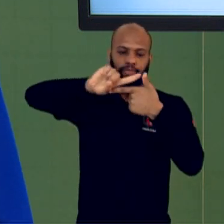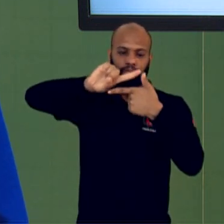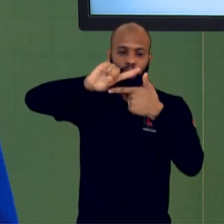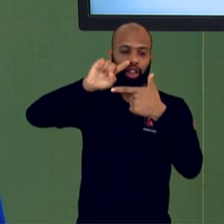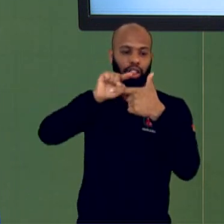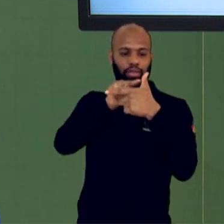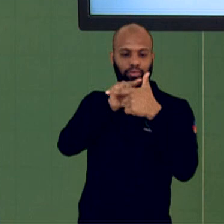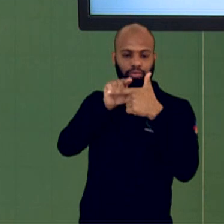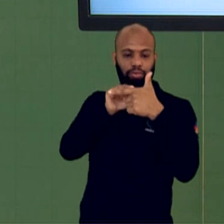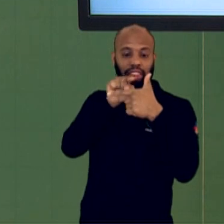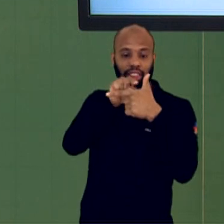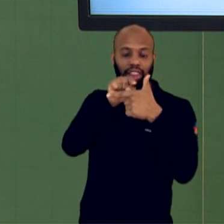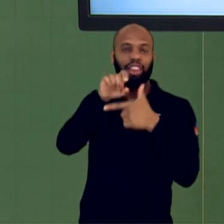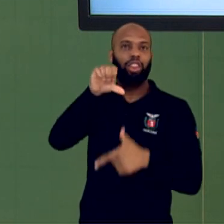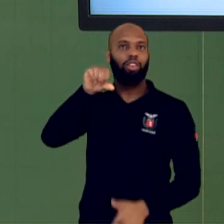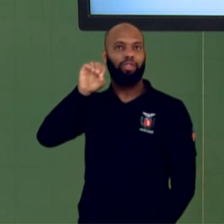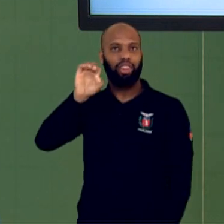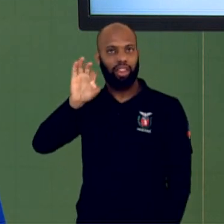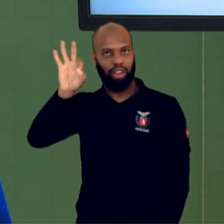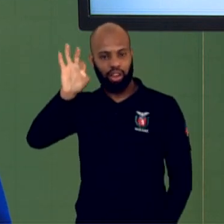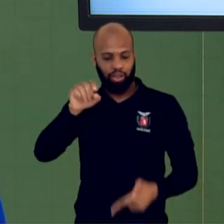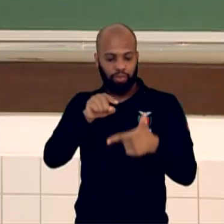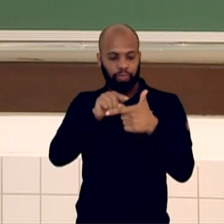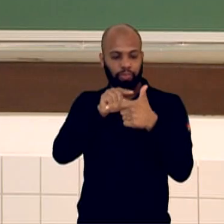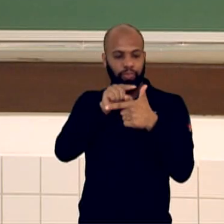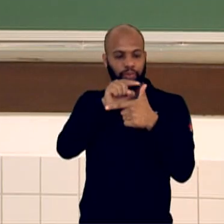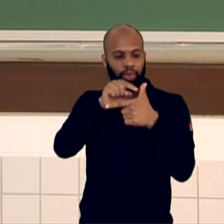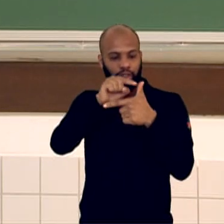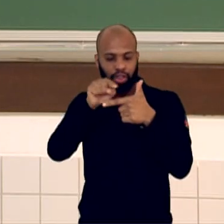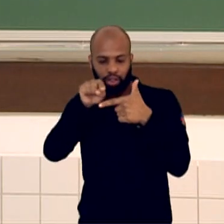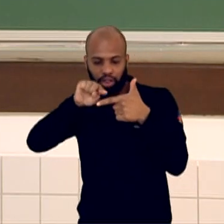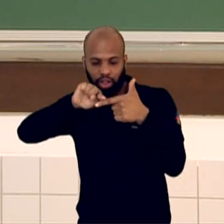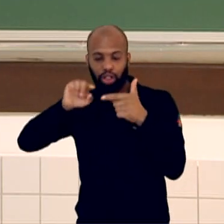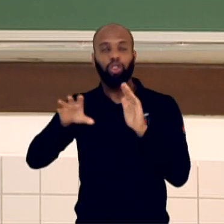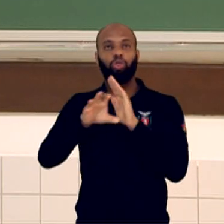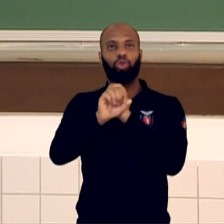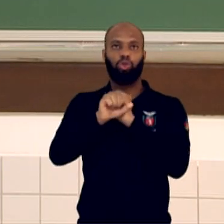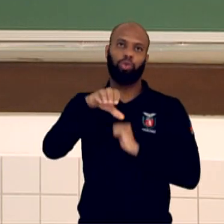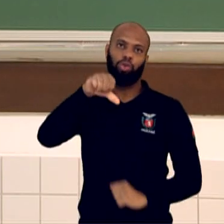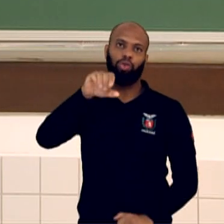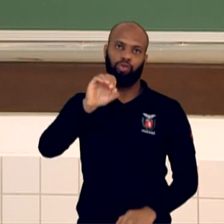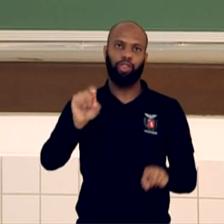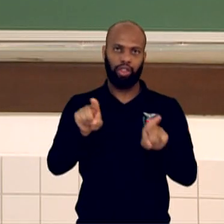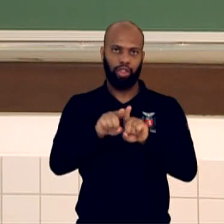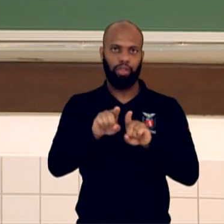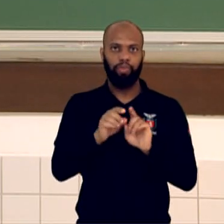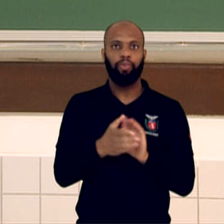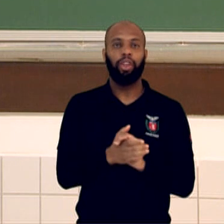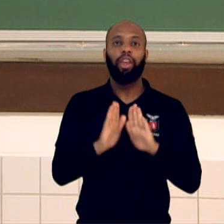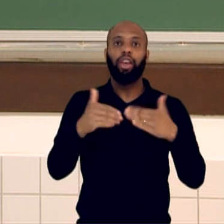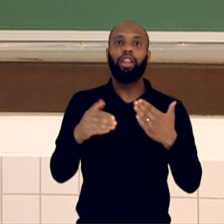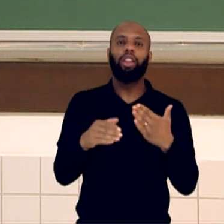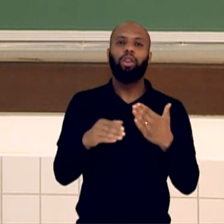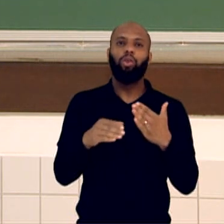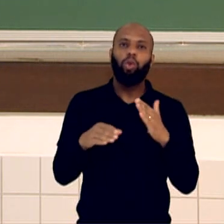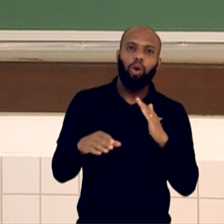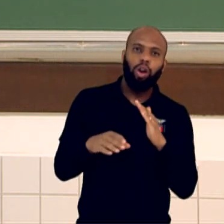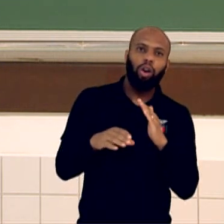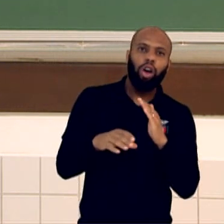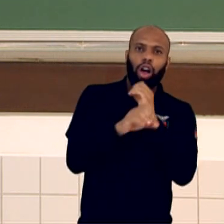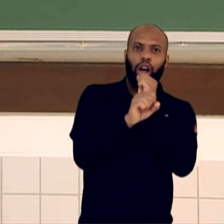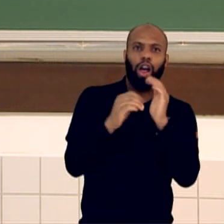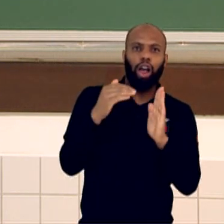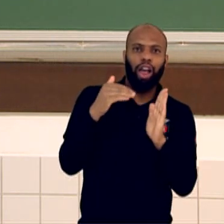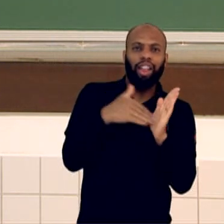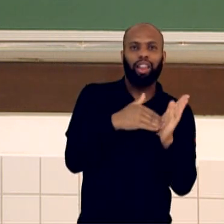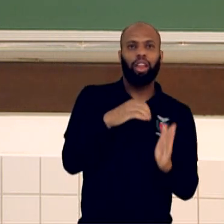reto e a soma dos outros dois ângulos vai totalizar em 90. Então lá a gente trabalha com os ângulos até 89